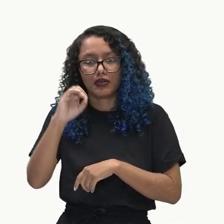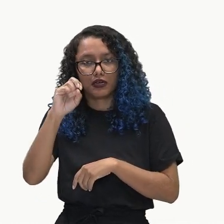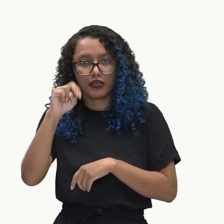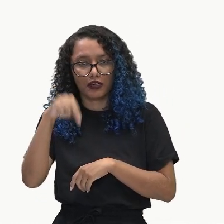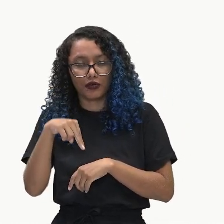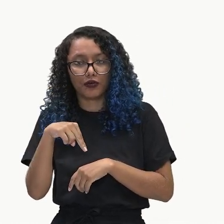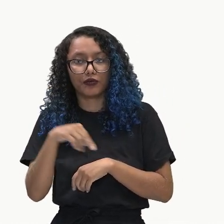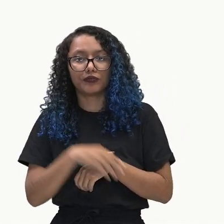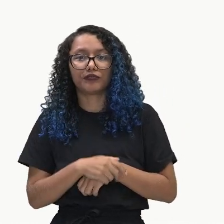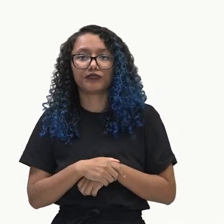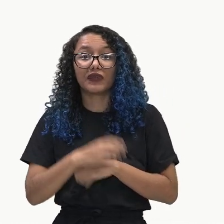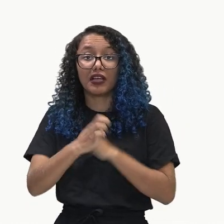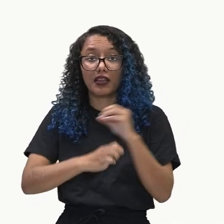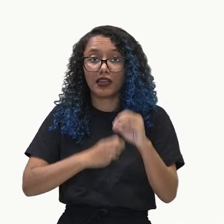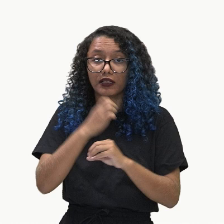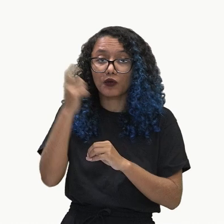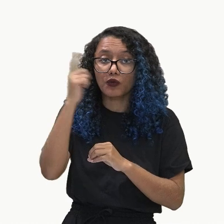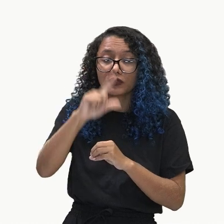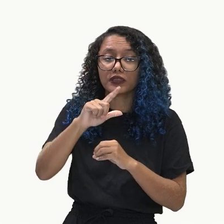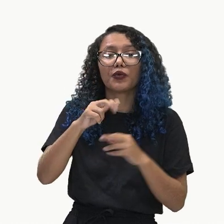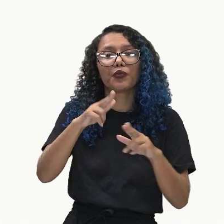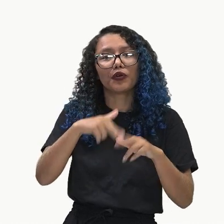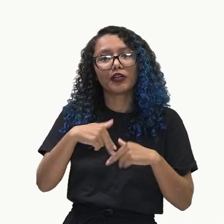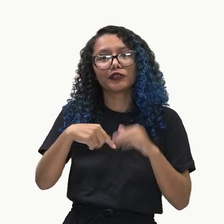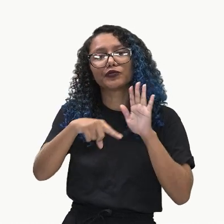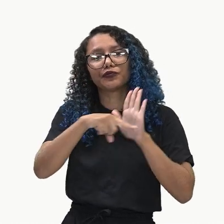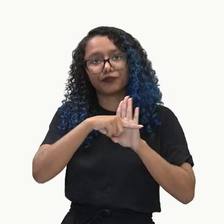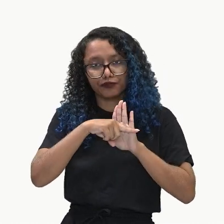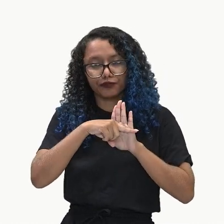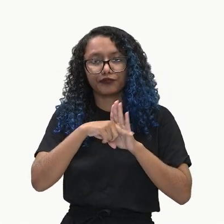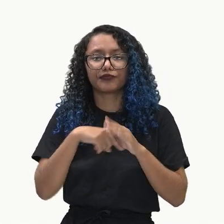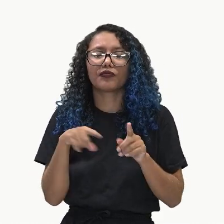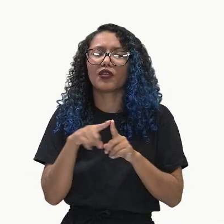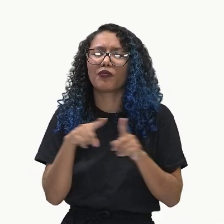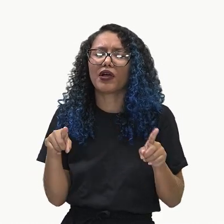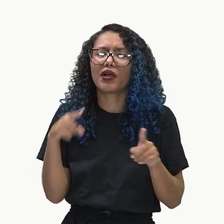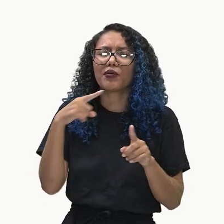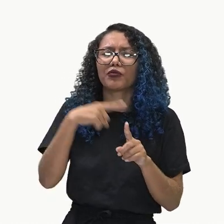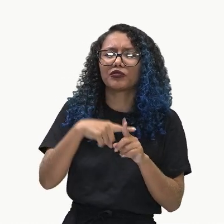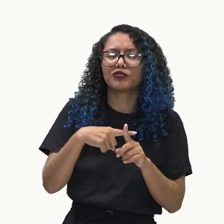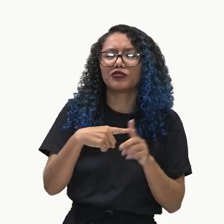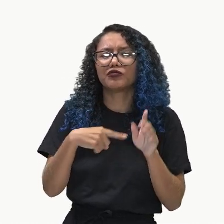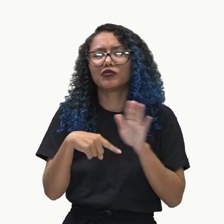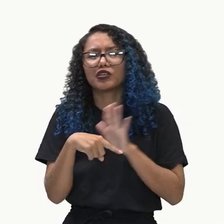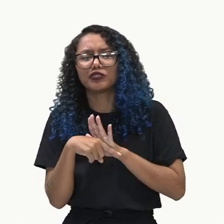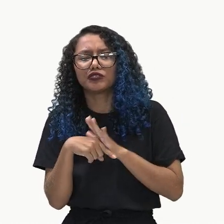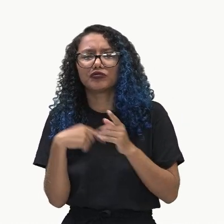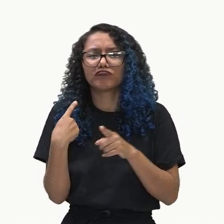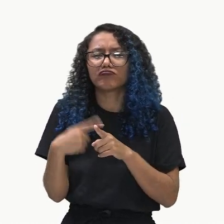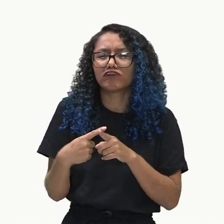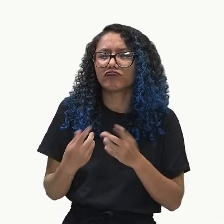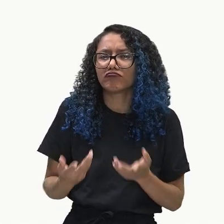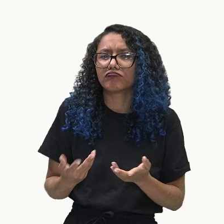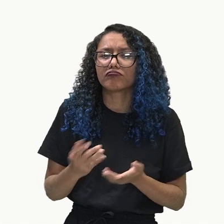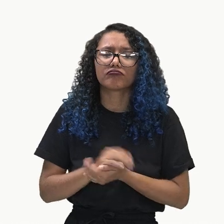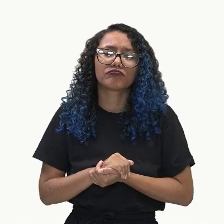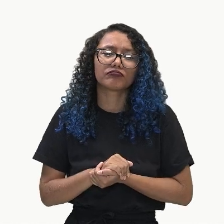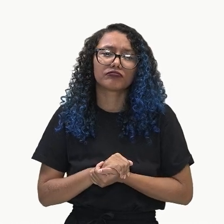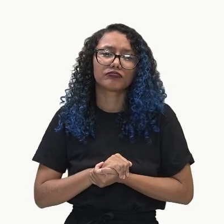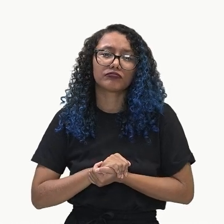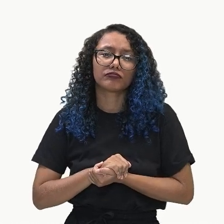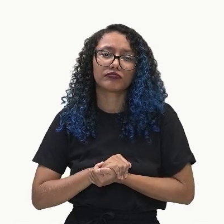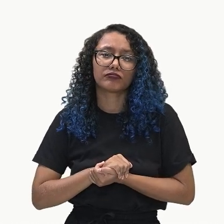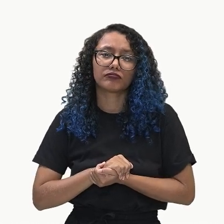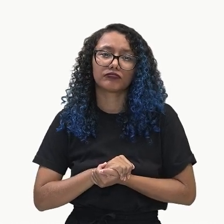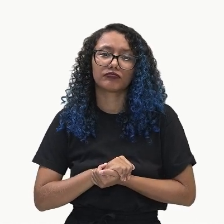ganhou elétron e ficou negativo. Por que fica positivo? Por que fica negativo, professora? Essa é